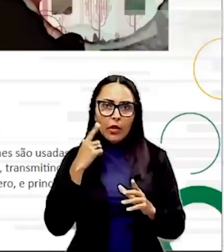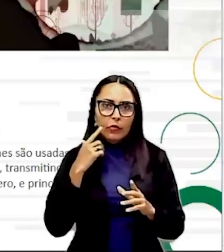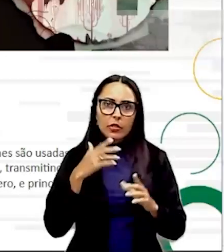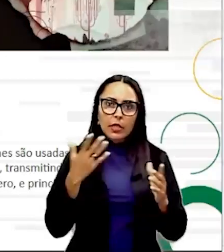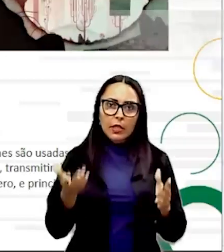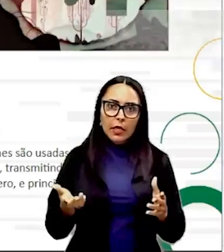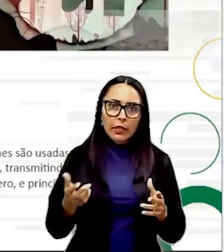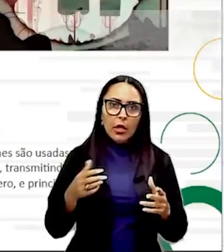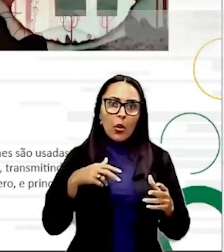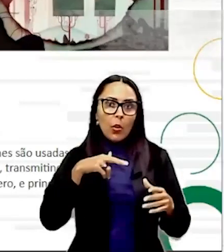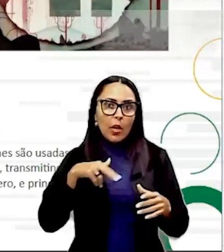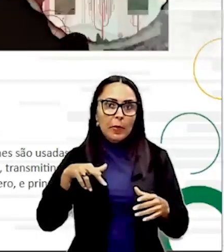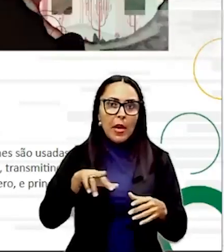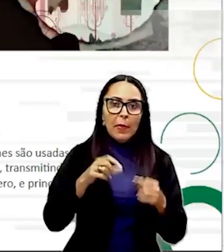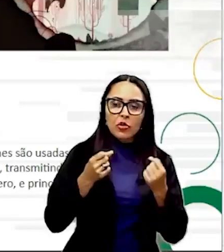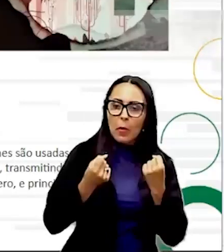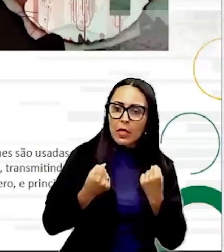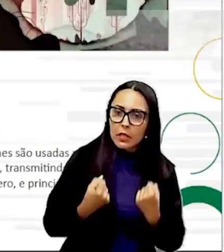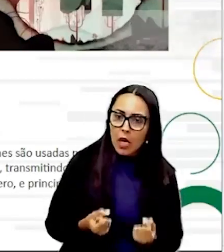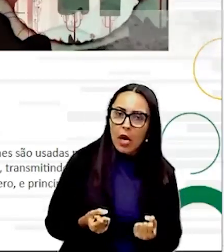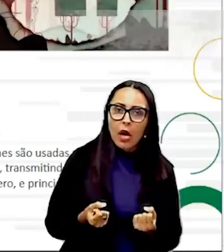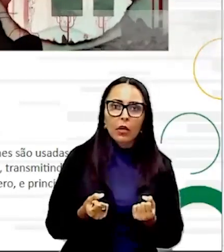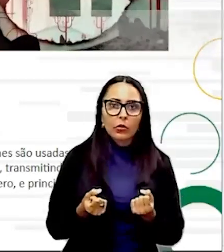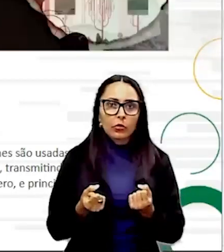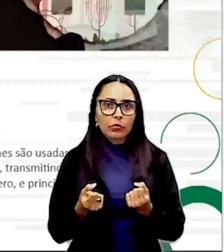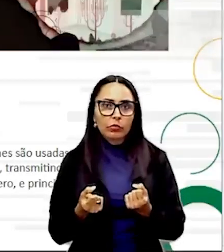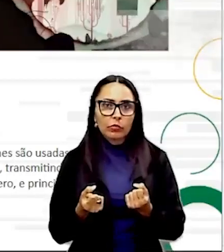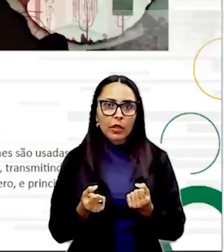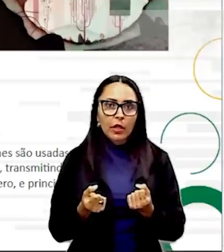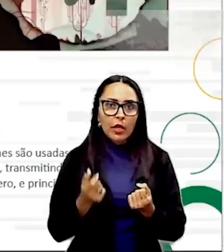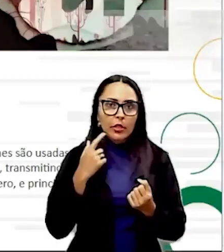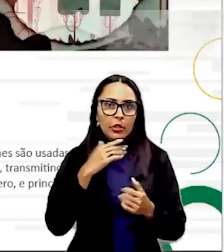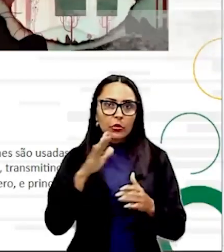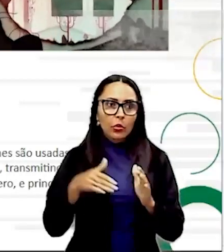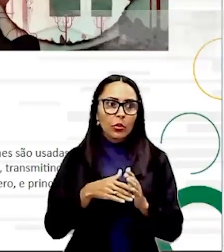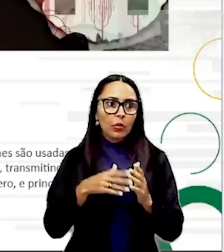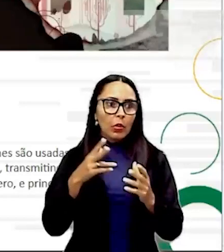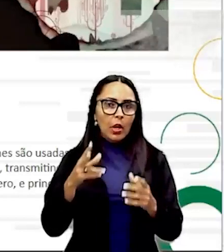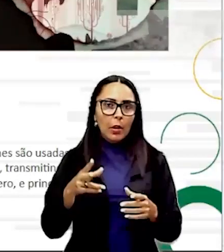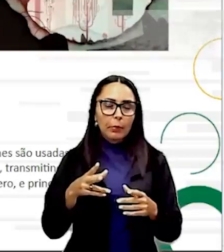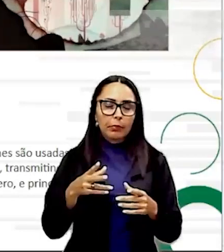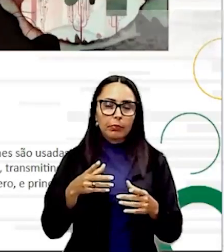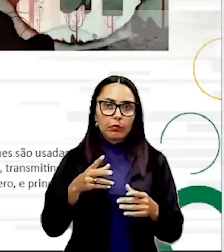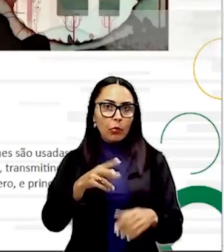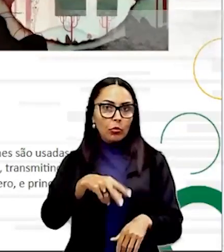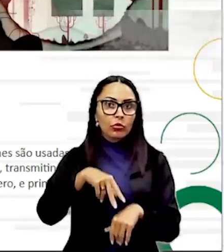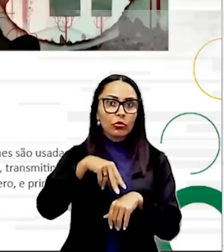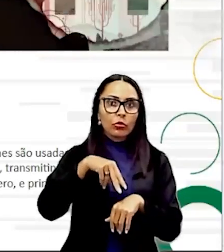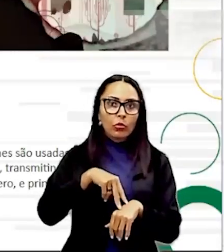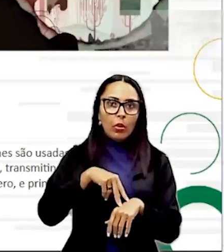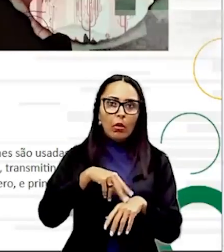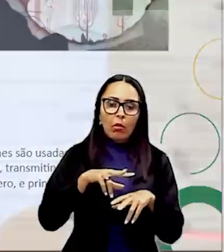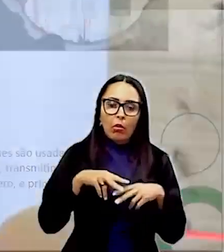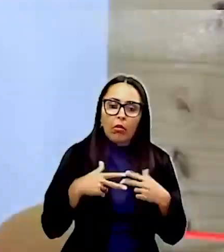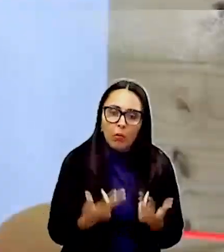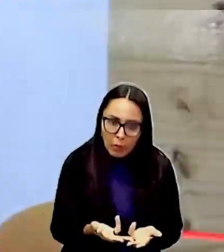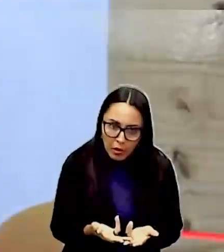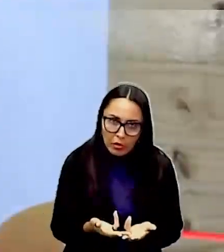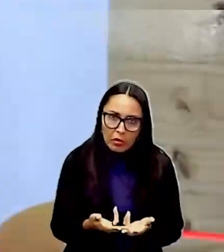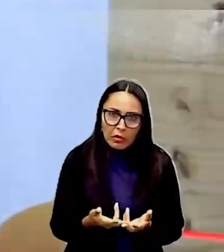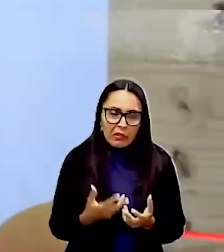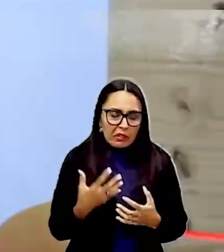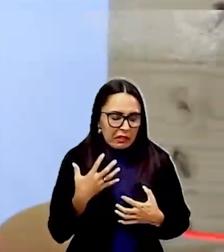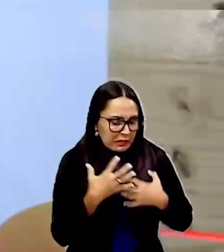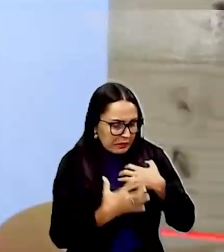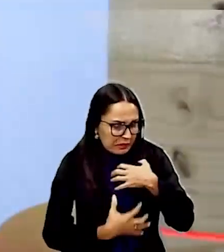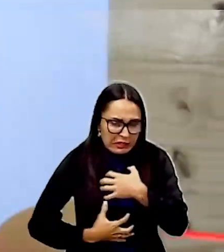caminhar mais pesado, mais baixo. Ela tem toda uma postura de decadência, de